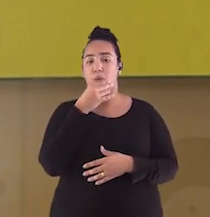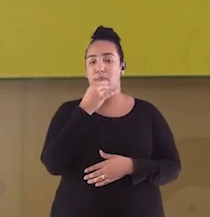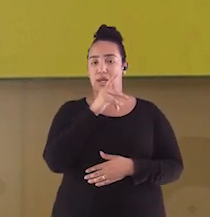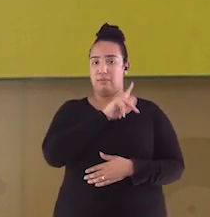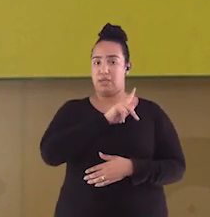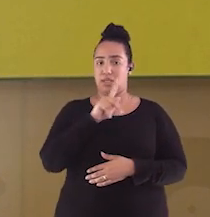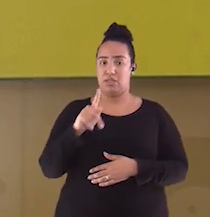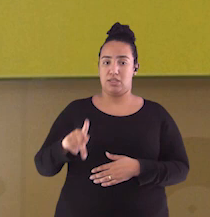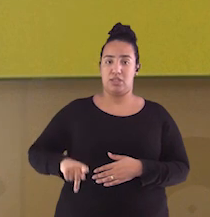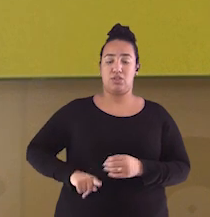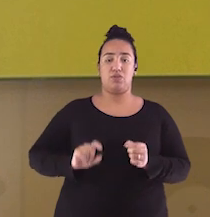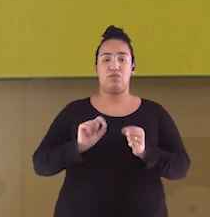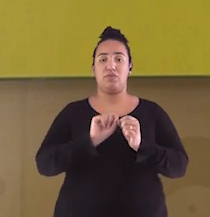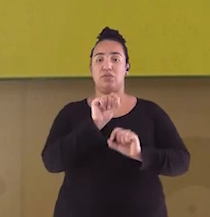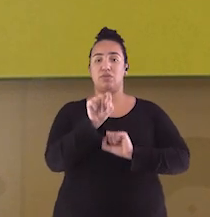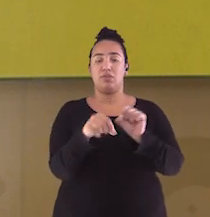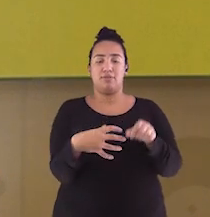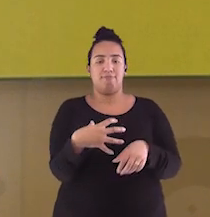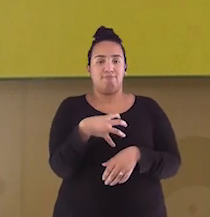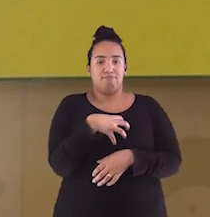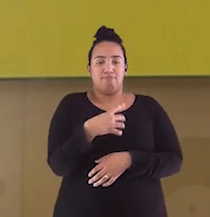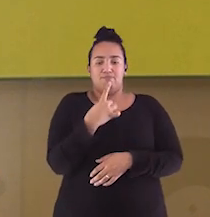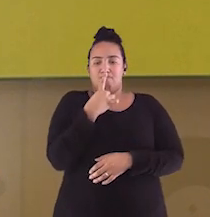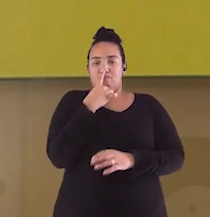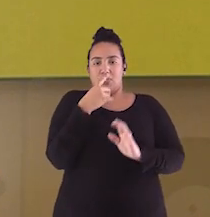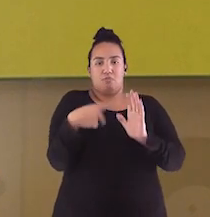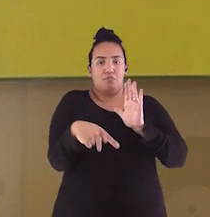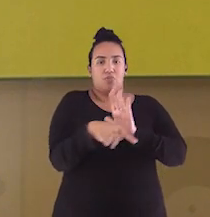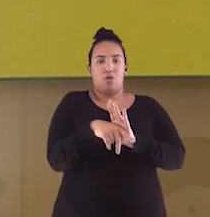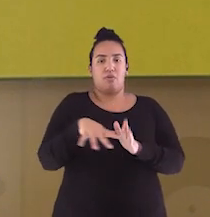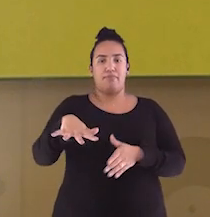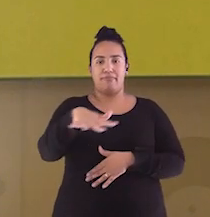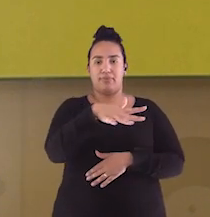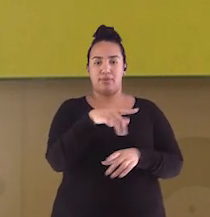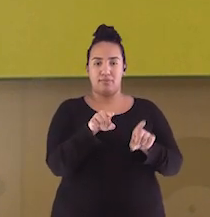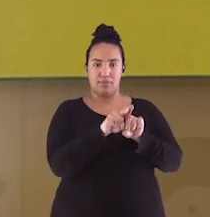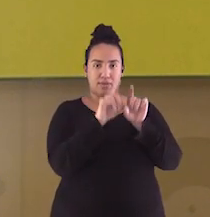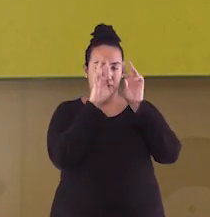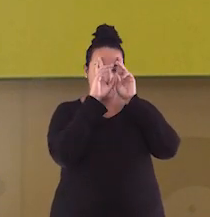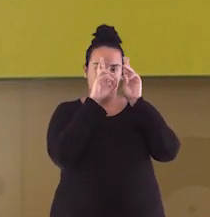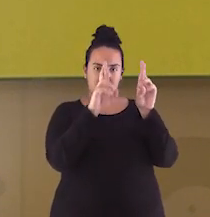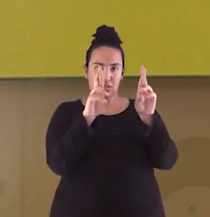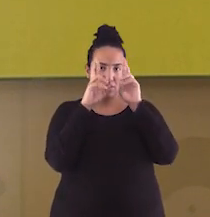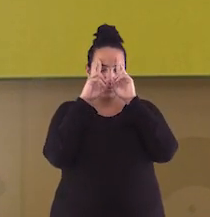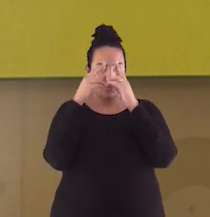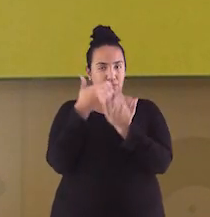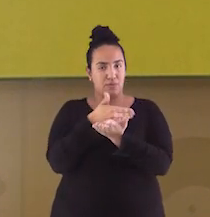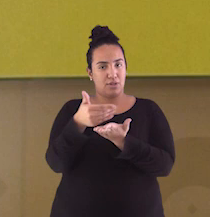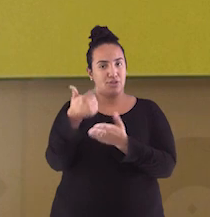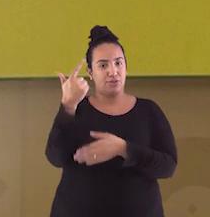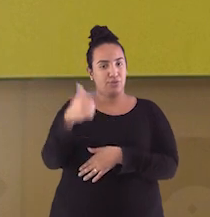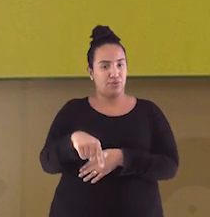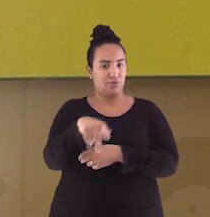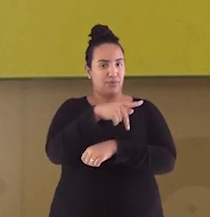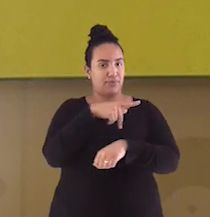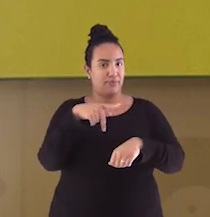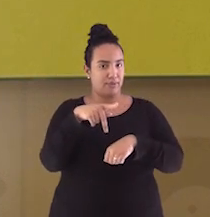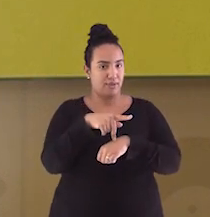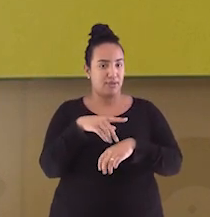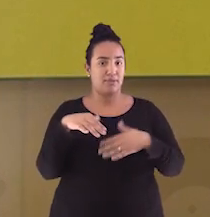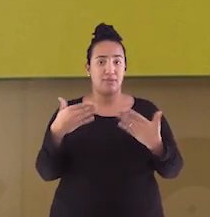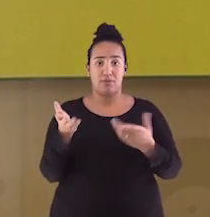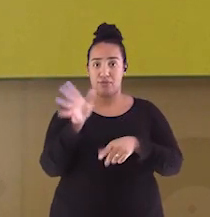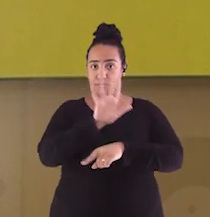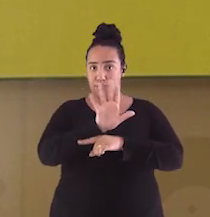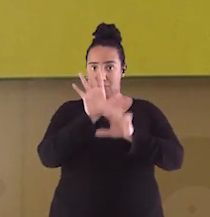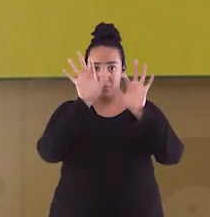fez com que o sentimento de pertencimento à nação e respeito às pessoas reavivasse no país. Após assistir